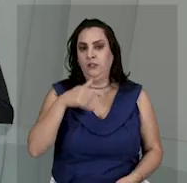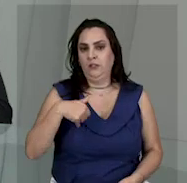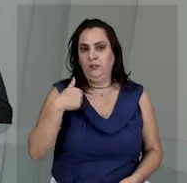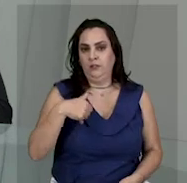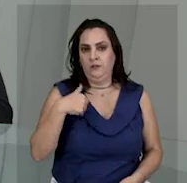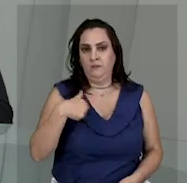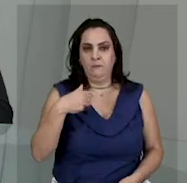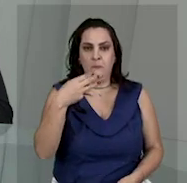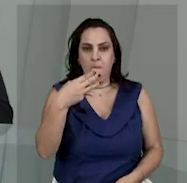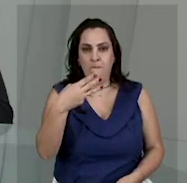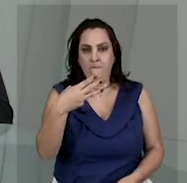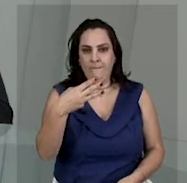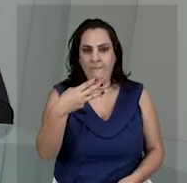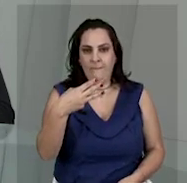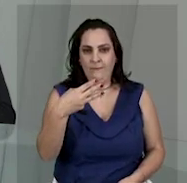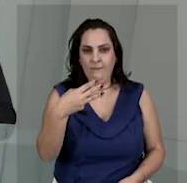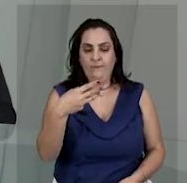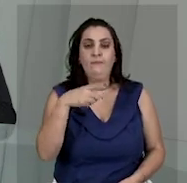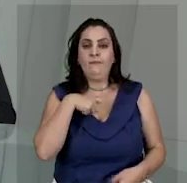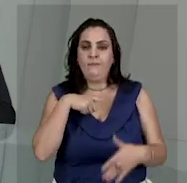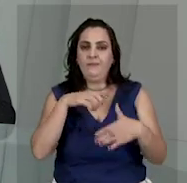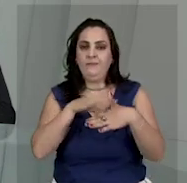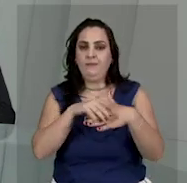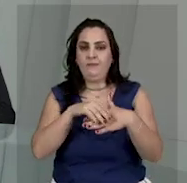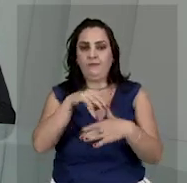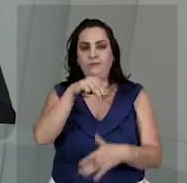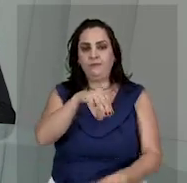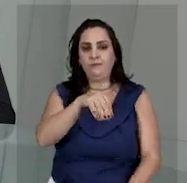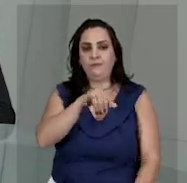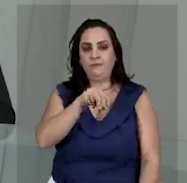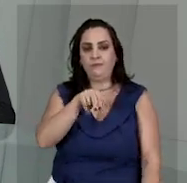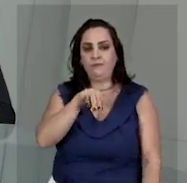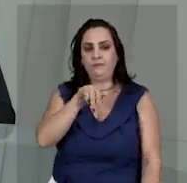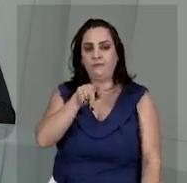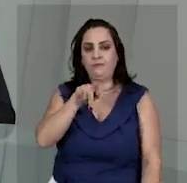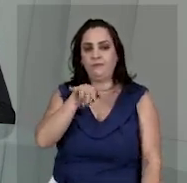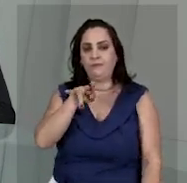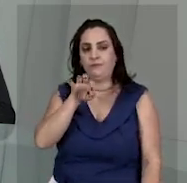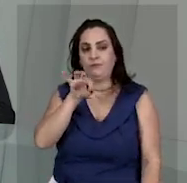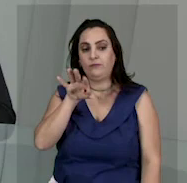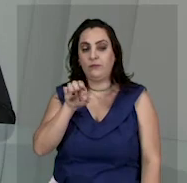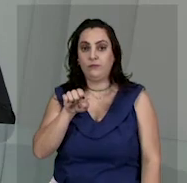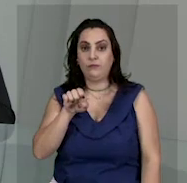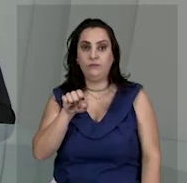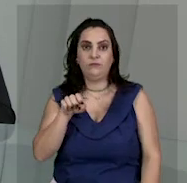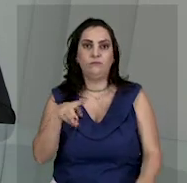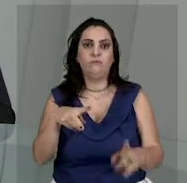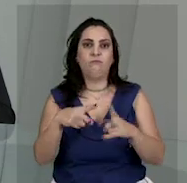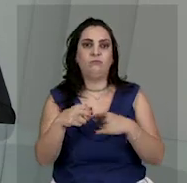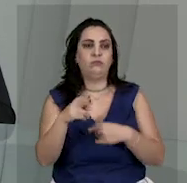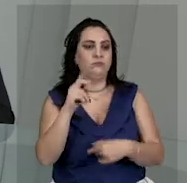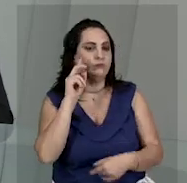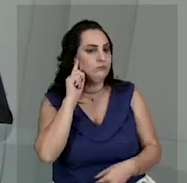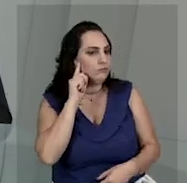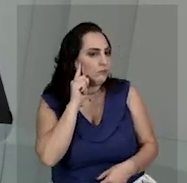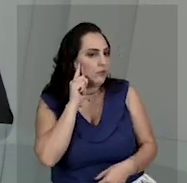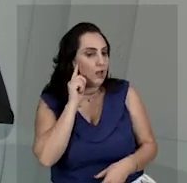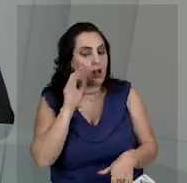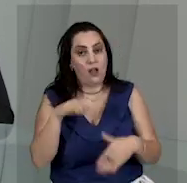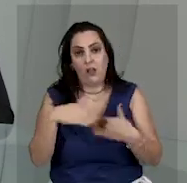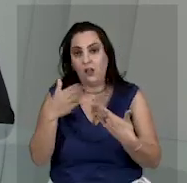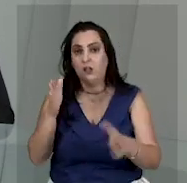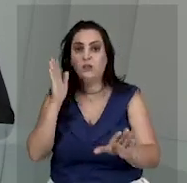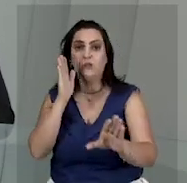uma meningite, e aí ela fica surda, provavelmente, no decorrer da história, principalmente educacional dela, ela vai encontrar com